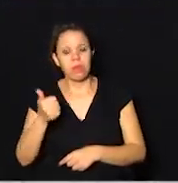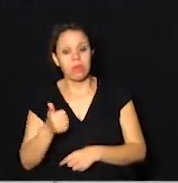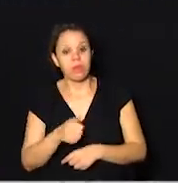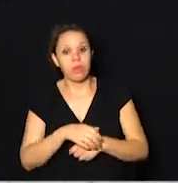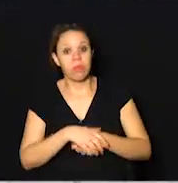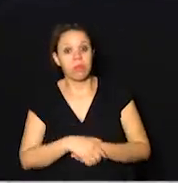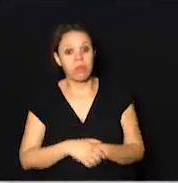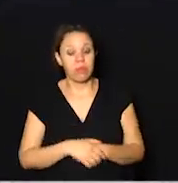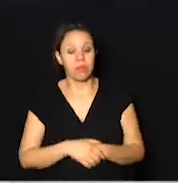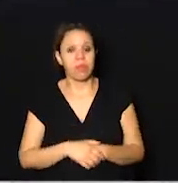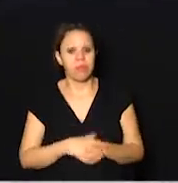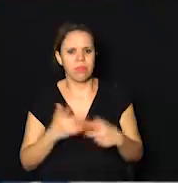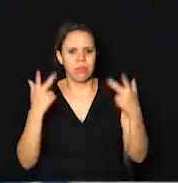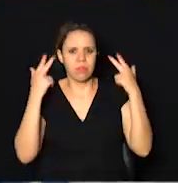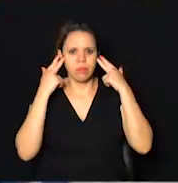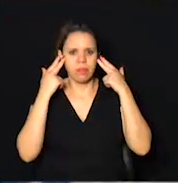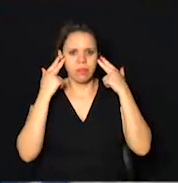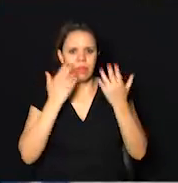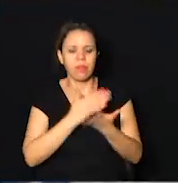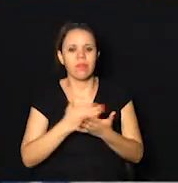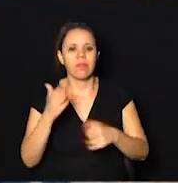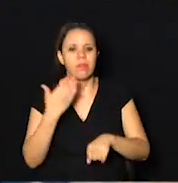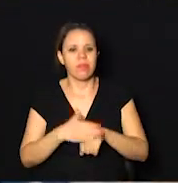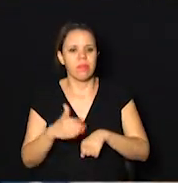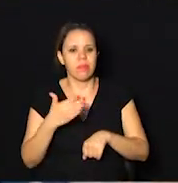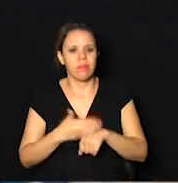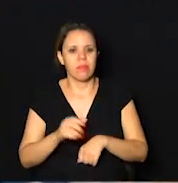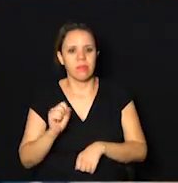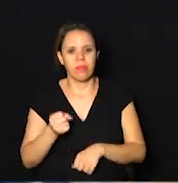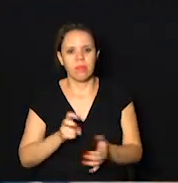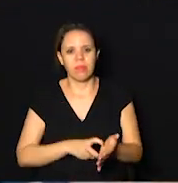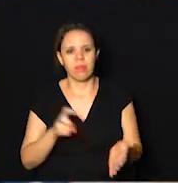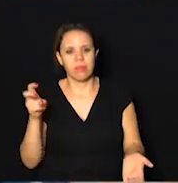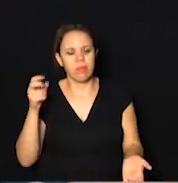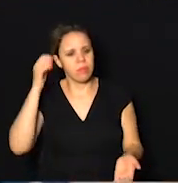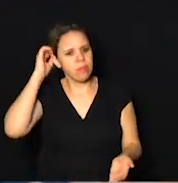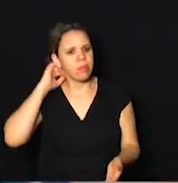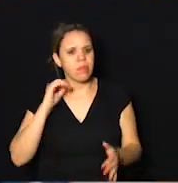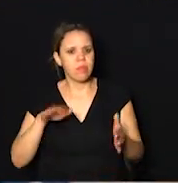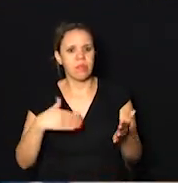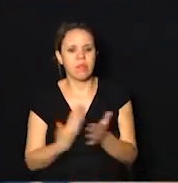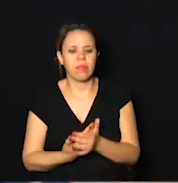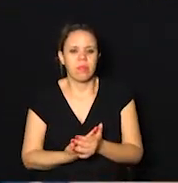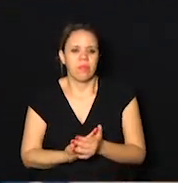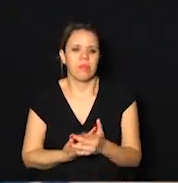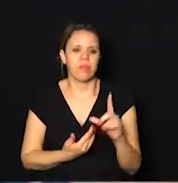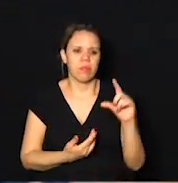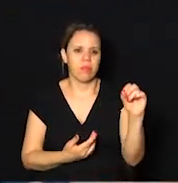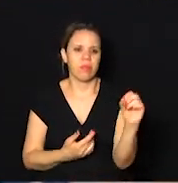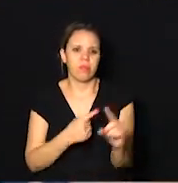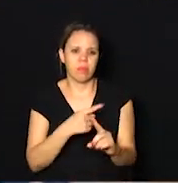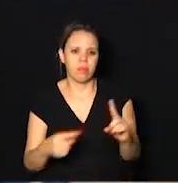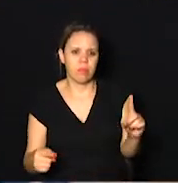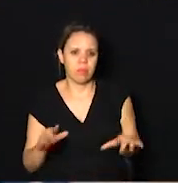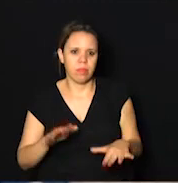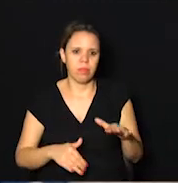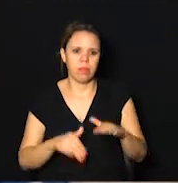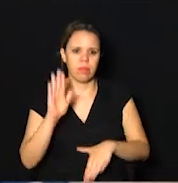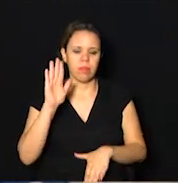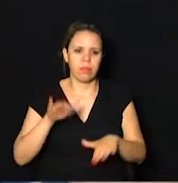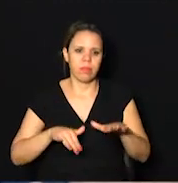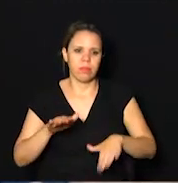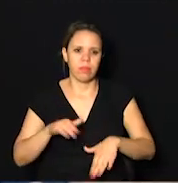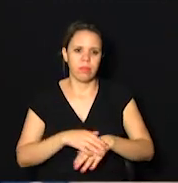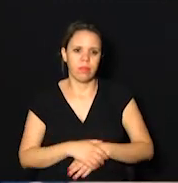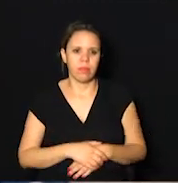mim é normalmente começa os treinos 8 horas da manhã e vai normalmente até 10:30 às vezes um pouco